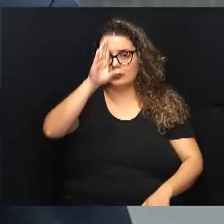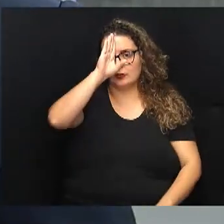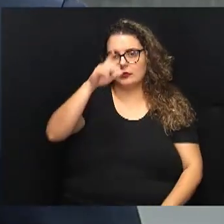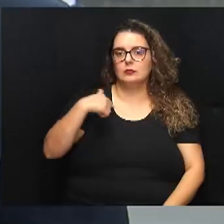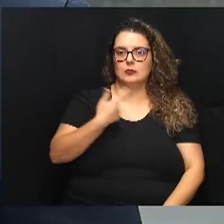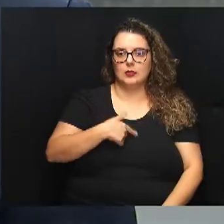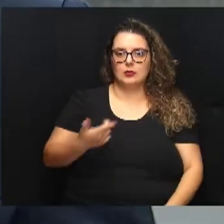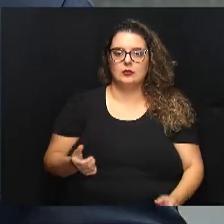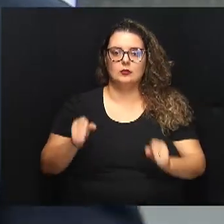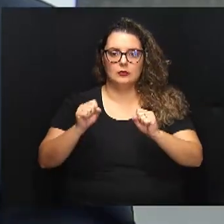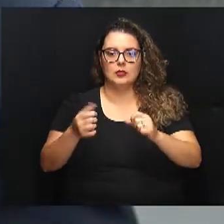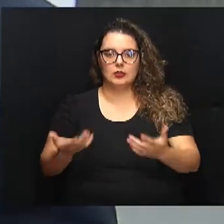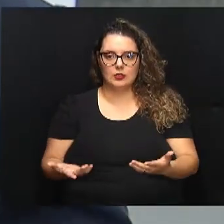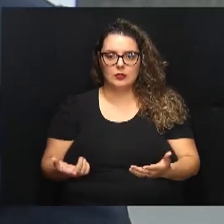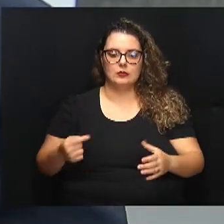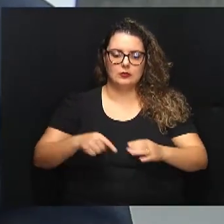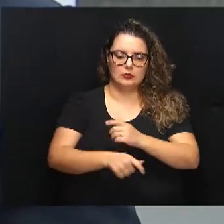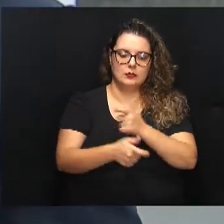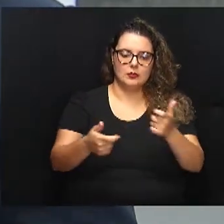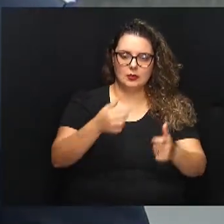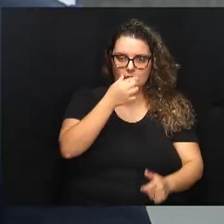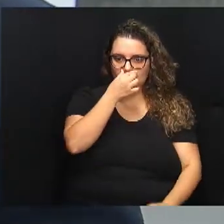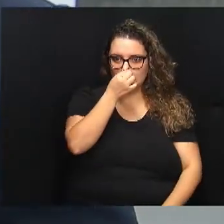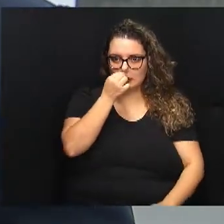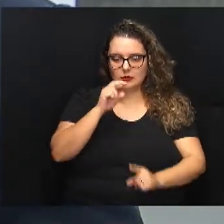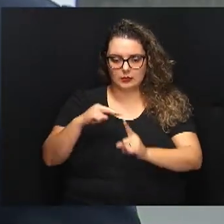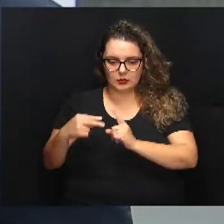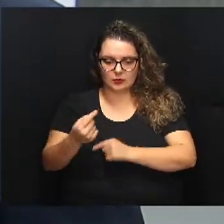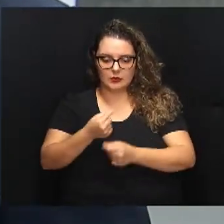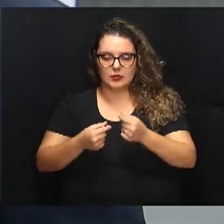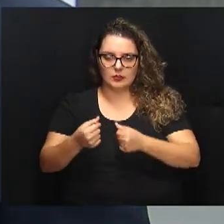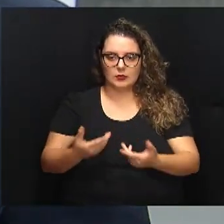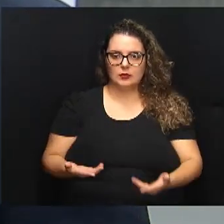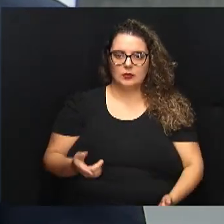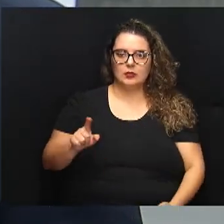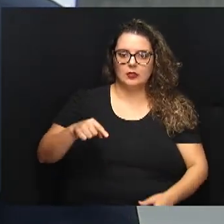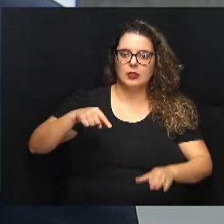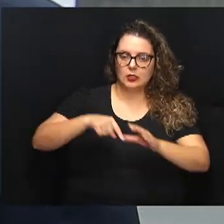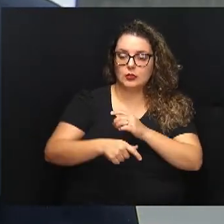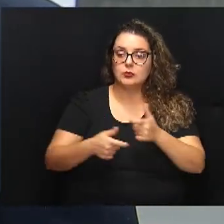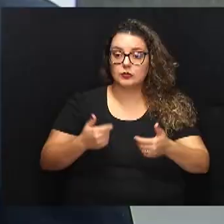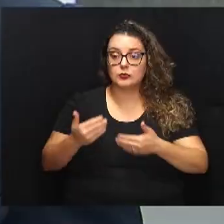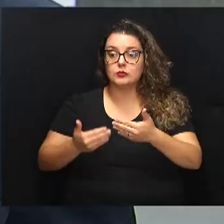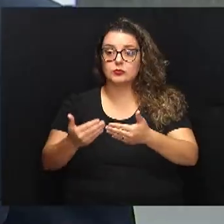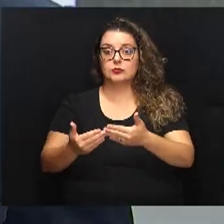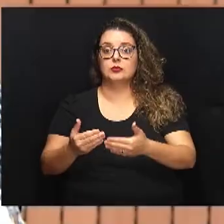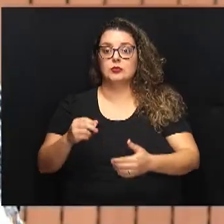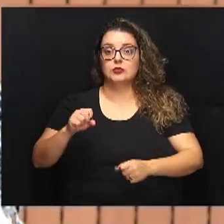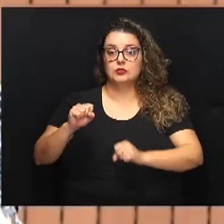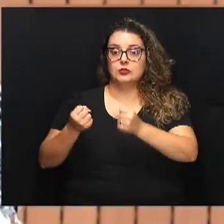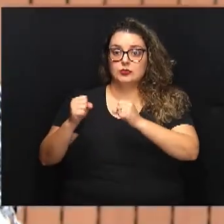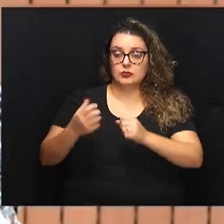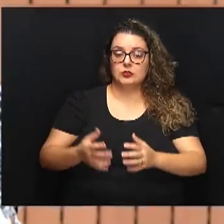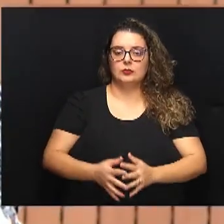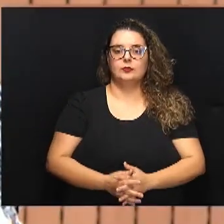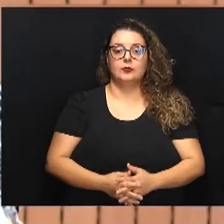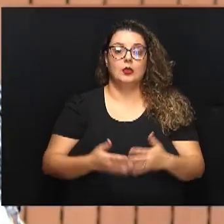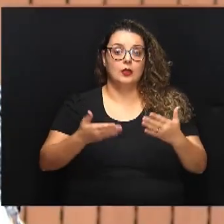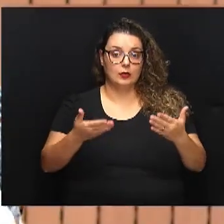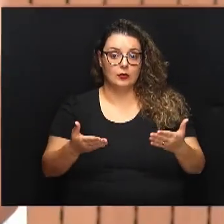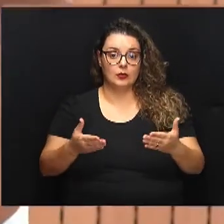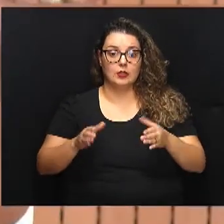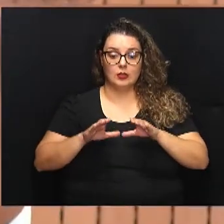poder sair, inclusive avançar do ponto de vista econômico, é avançar no processo de industrialização. Com isso, a